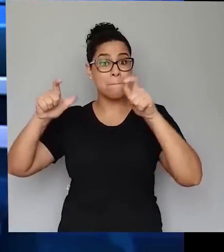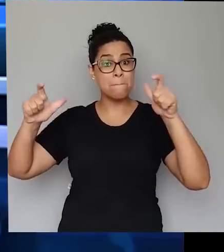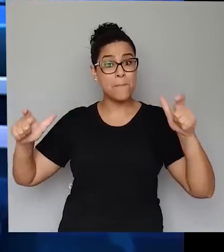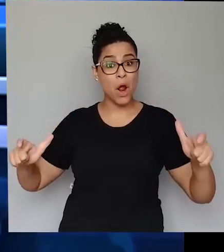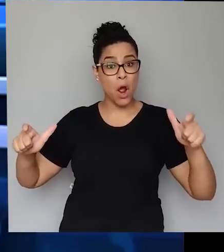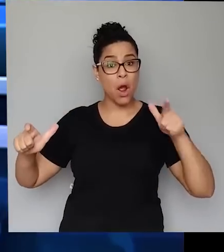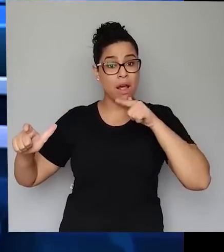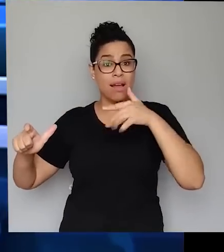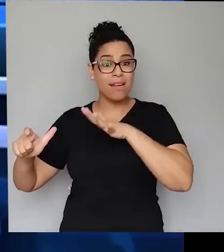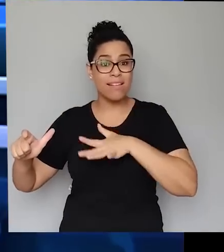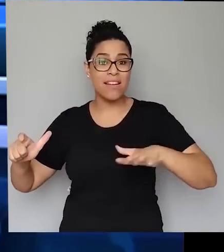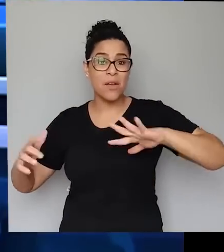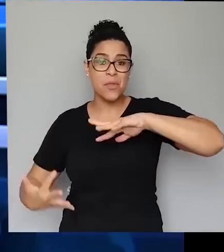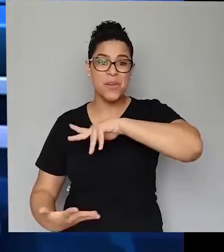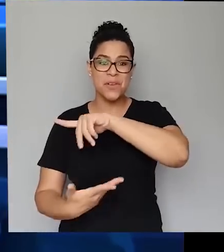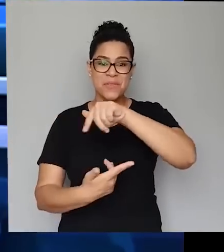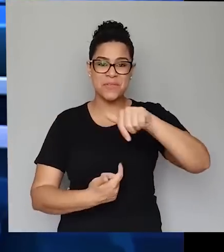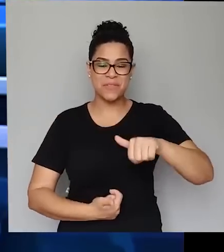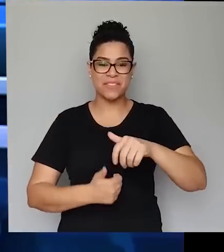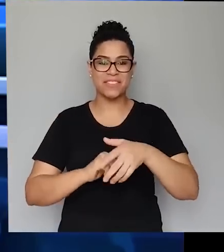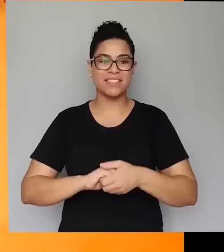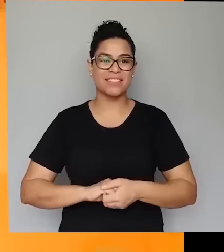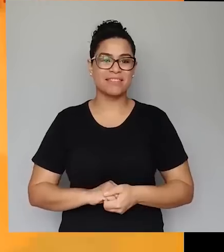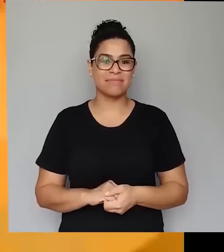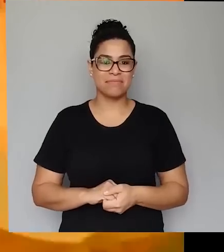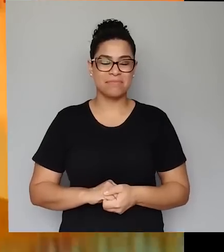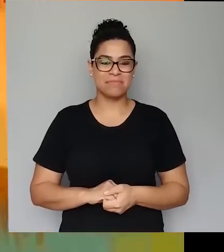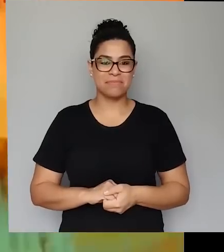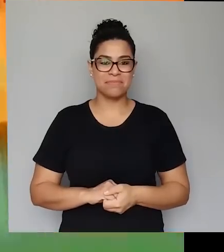mundo. Roda a vinheta, produção!